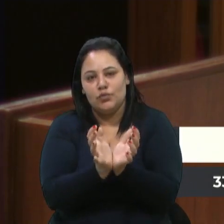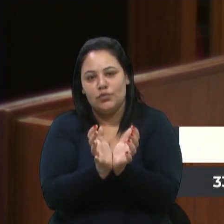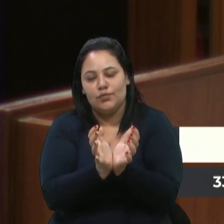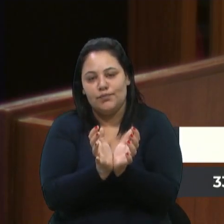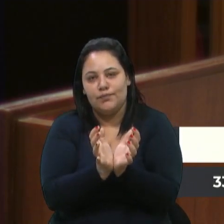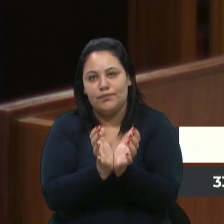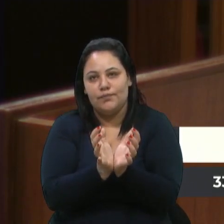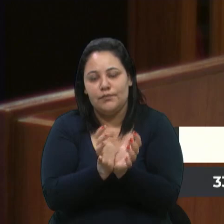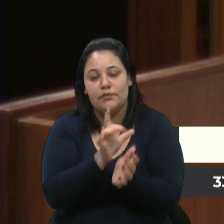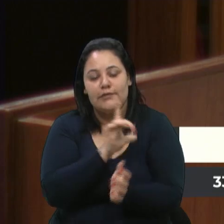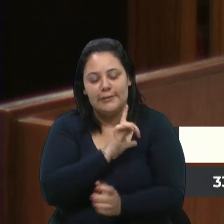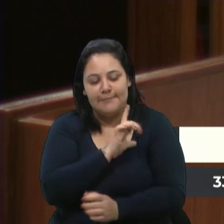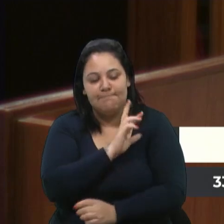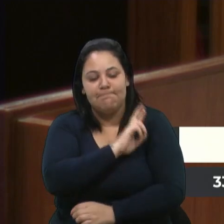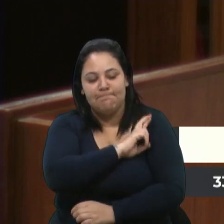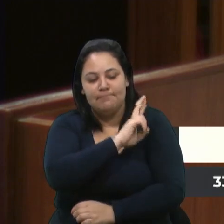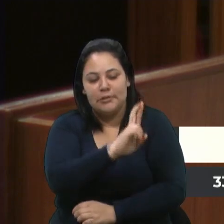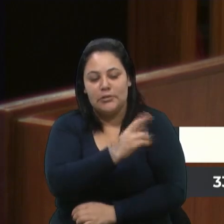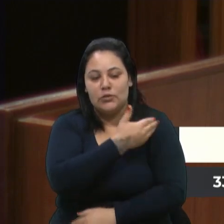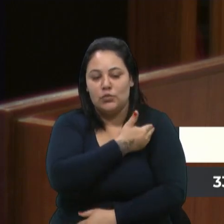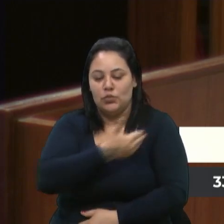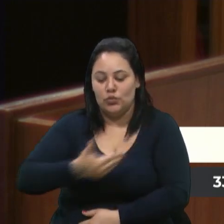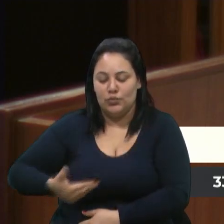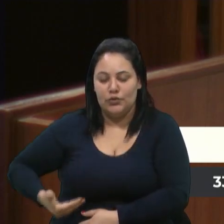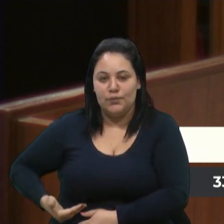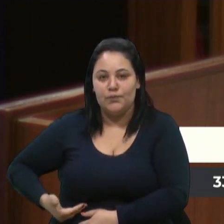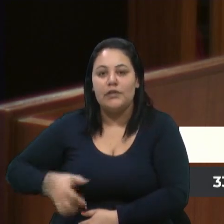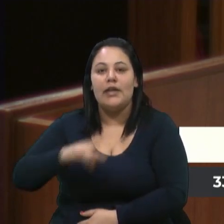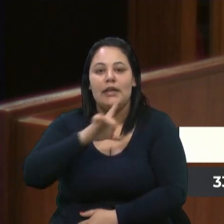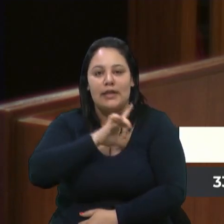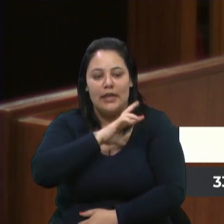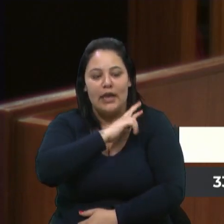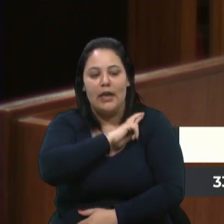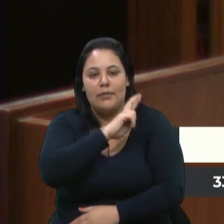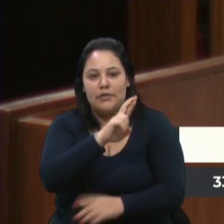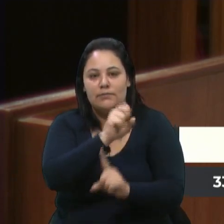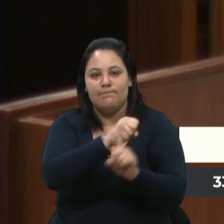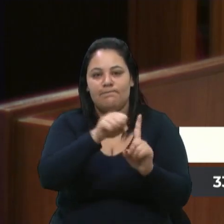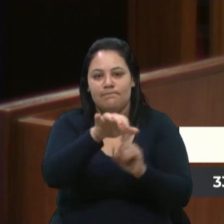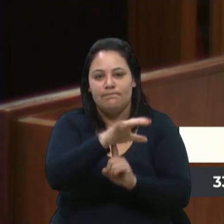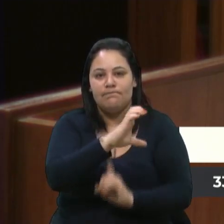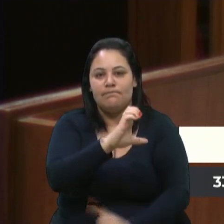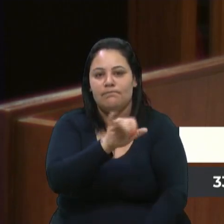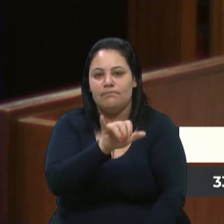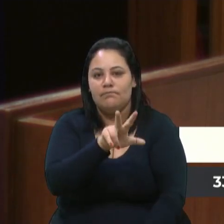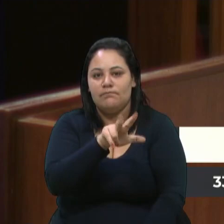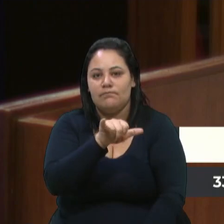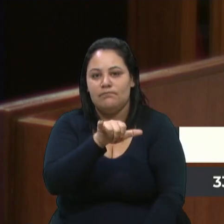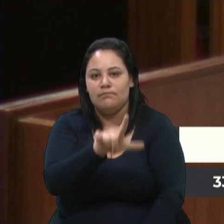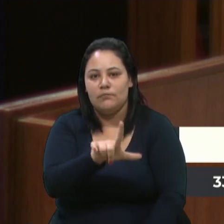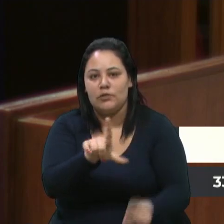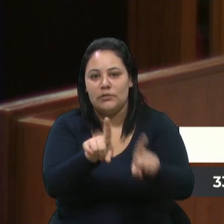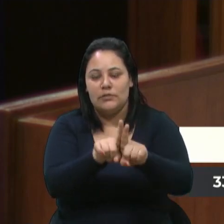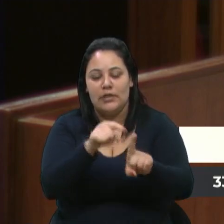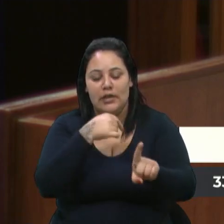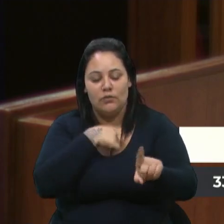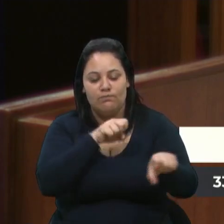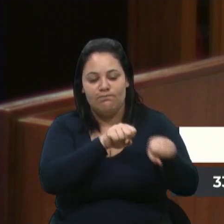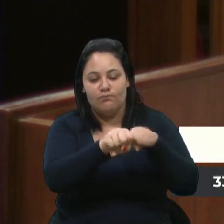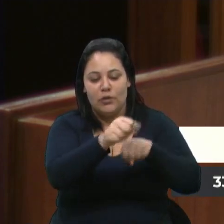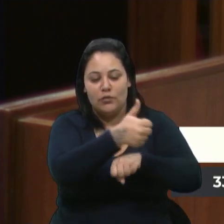vai ter representação pública, que tem a representação da sociedade civil. Eu sou assistente social de